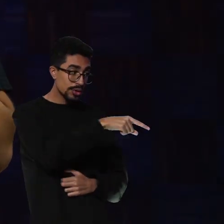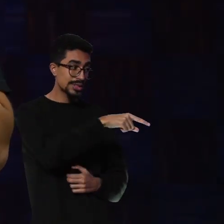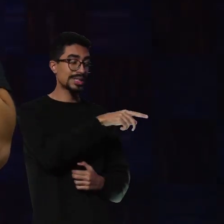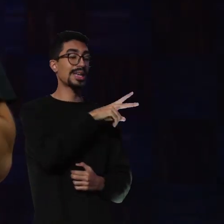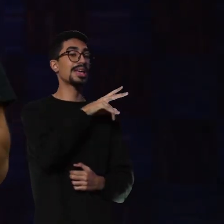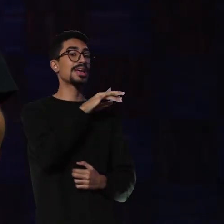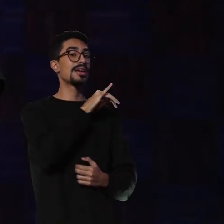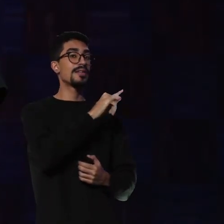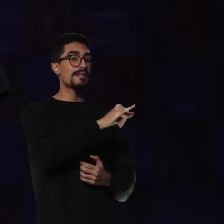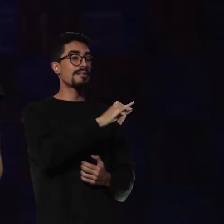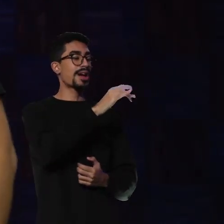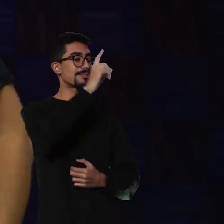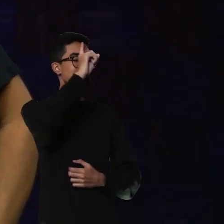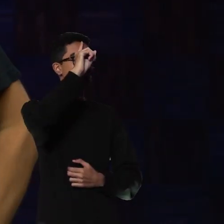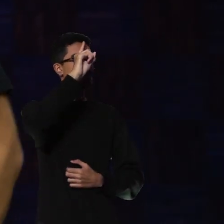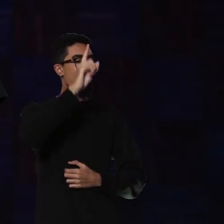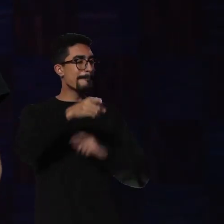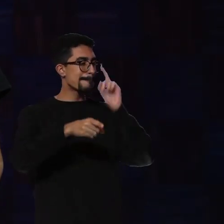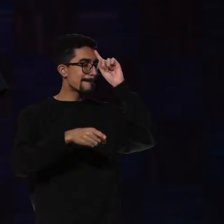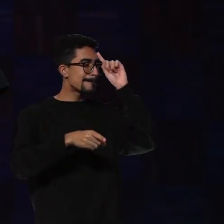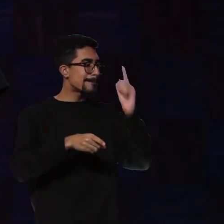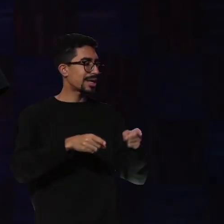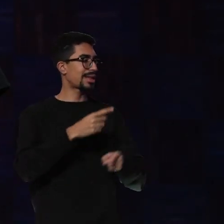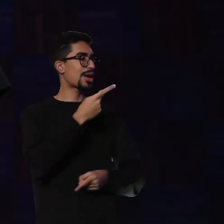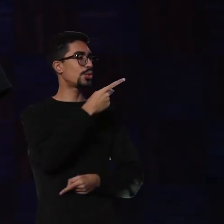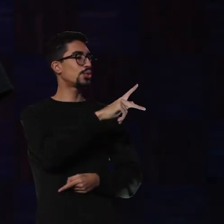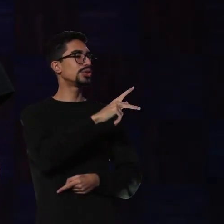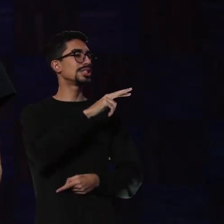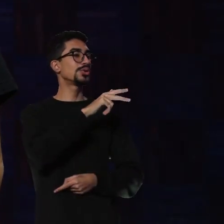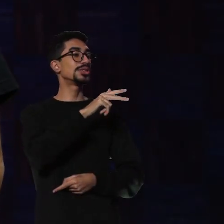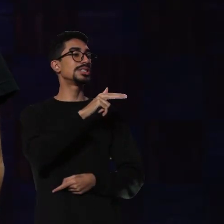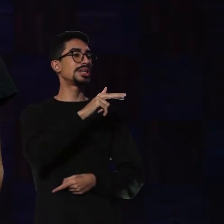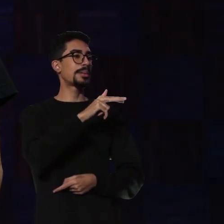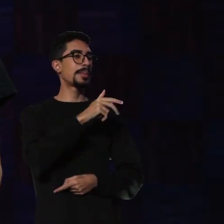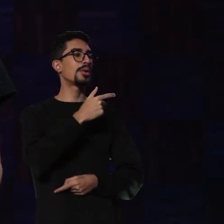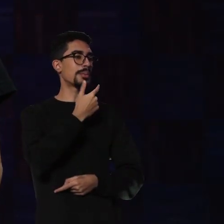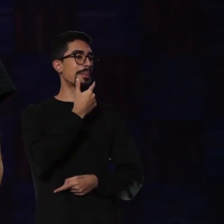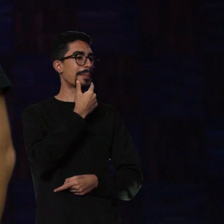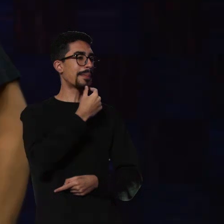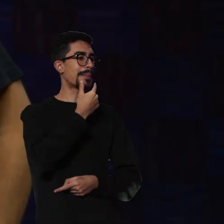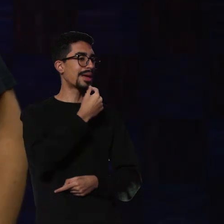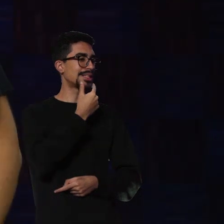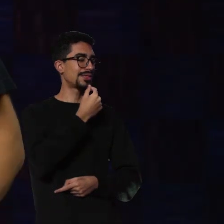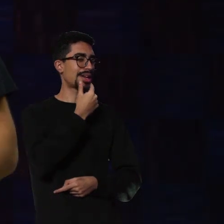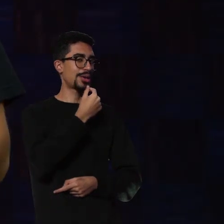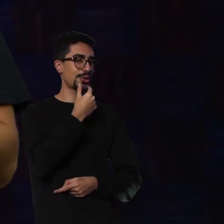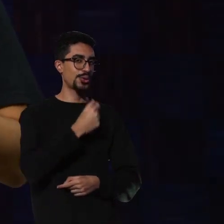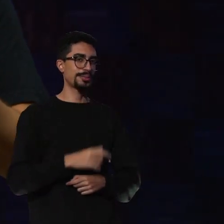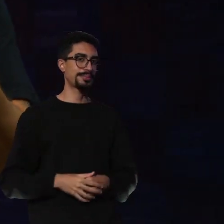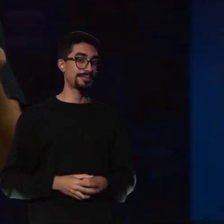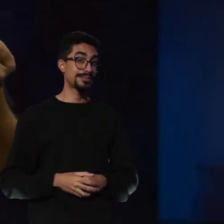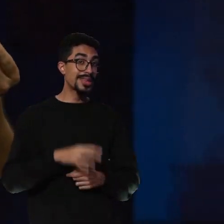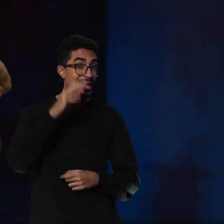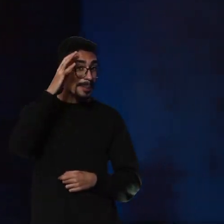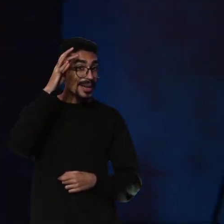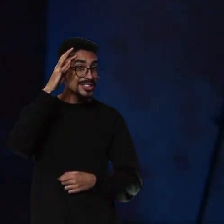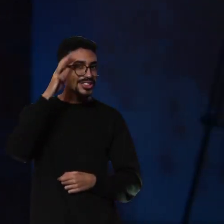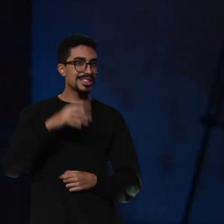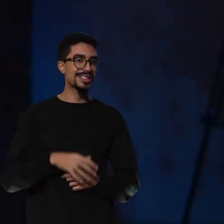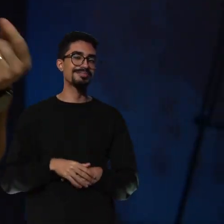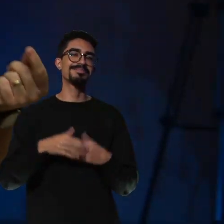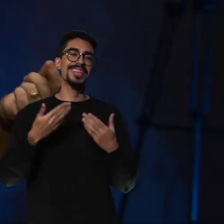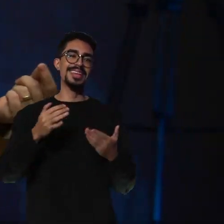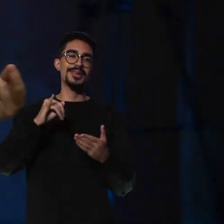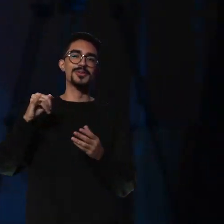ouvir que o caçula vai mandar nele, gente? Já começou ruim, gente. Por quê? Faltou temperança do espírito,